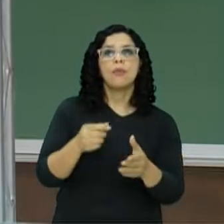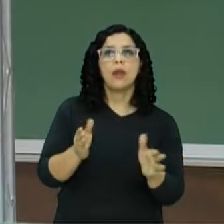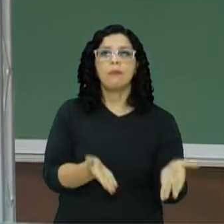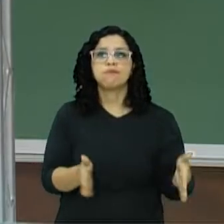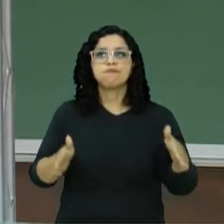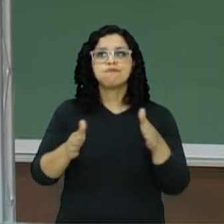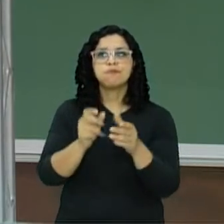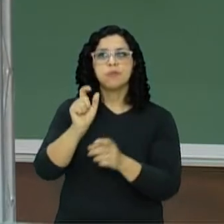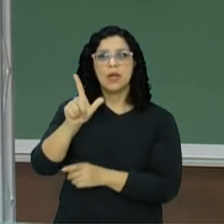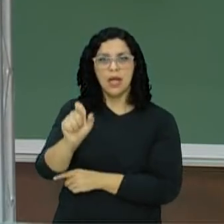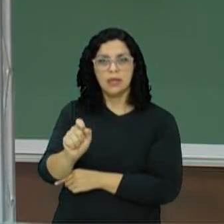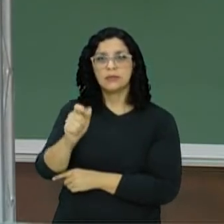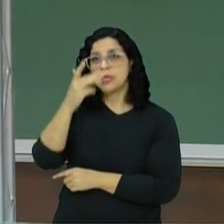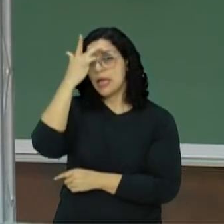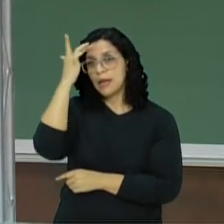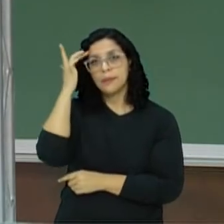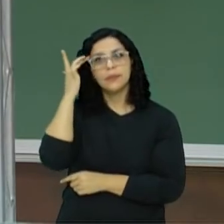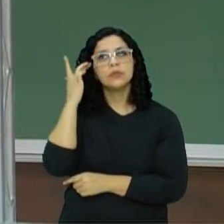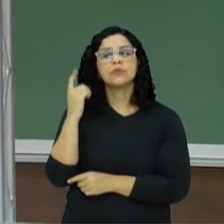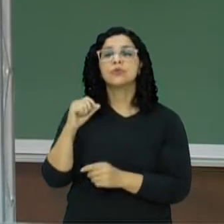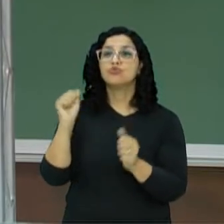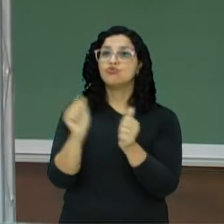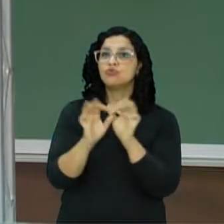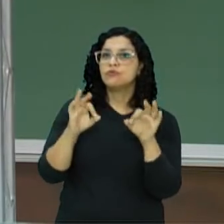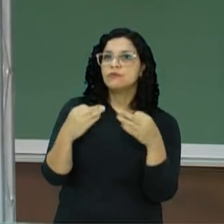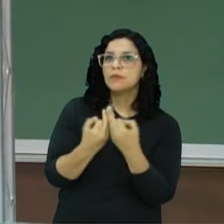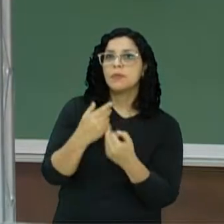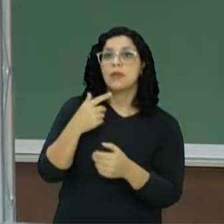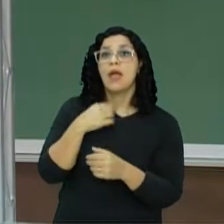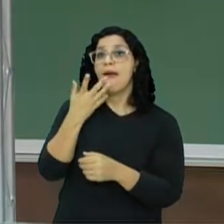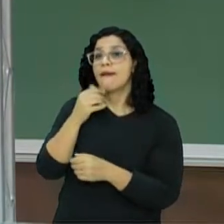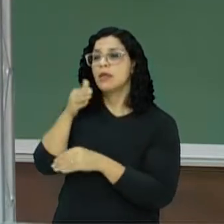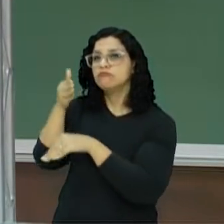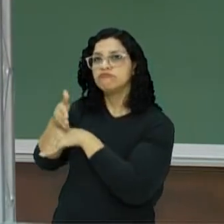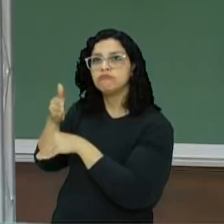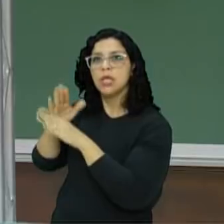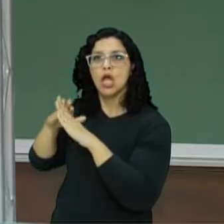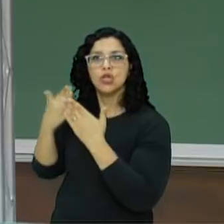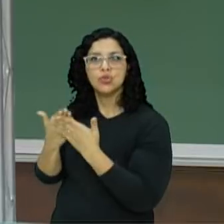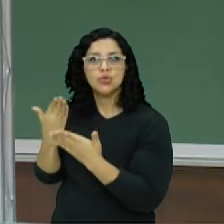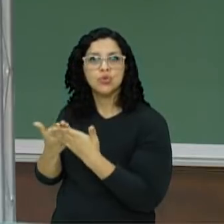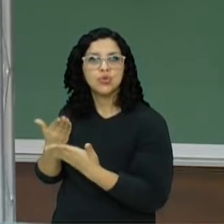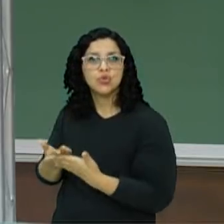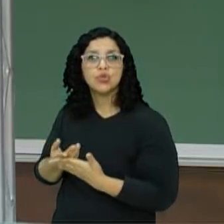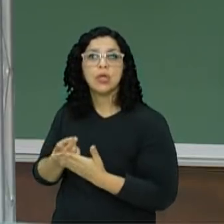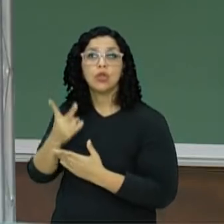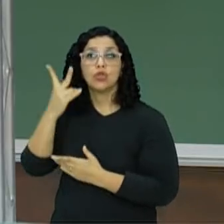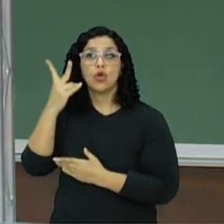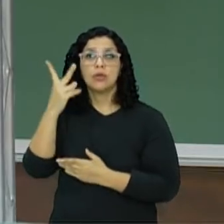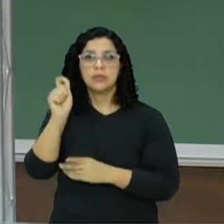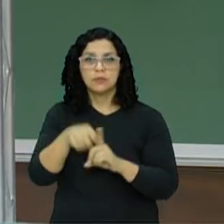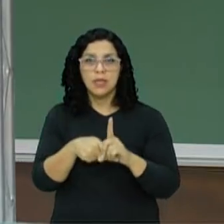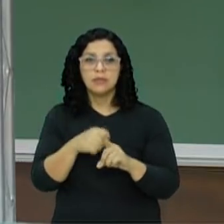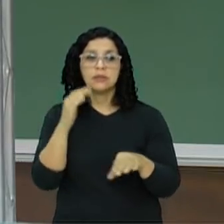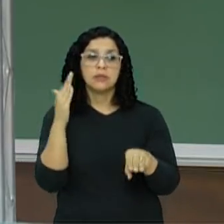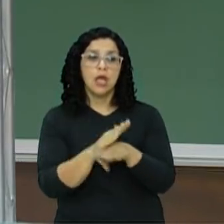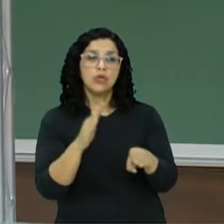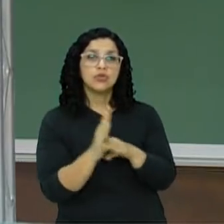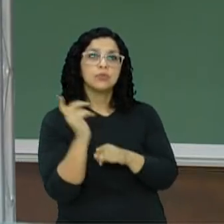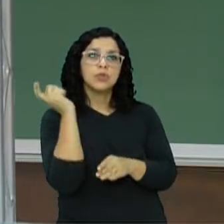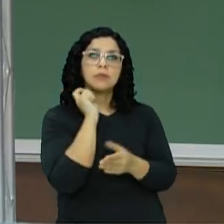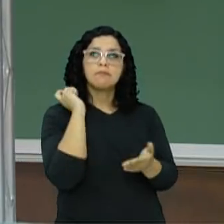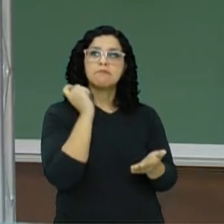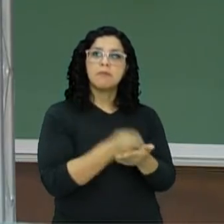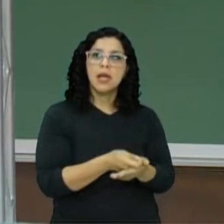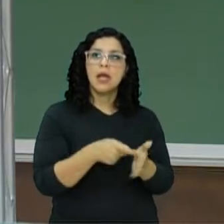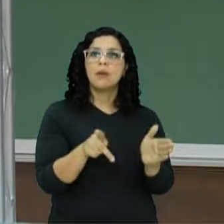A família cadastrada no Bolsa Escola mantém a criança com frequência na escola, a cada 2 meses recebia uma ajuda para comprar,